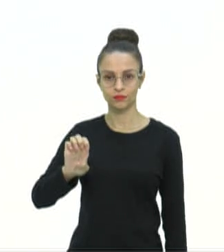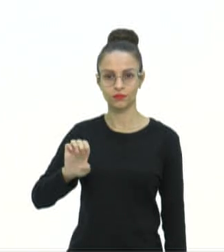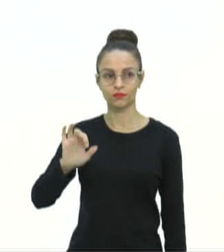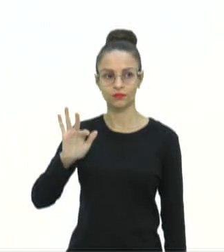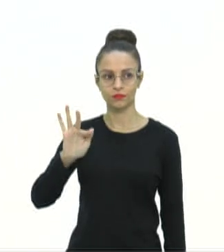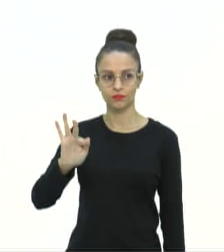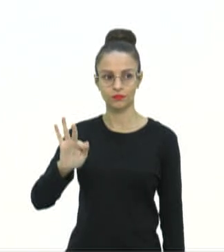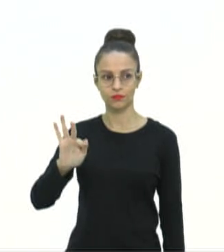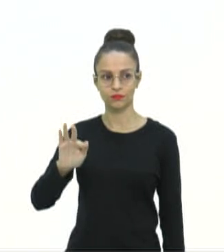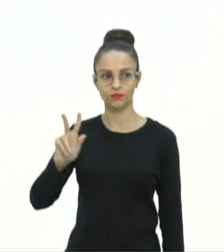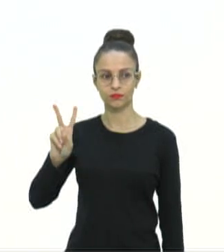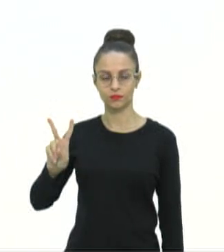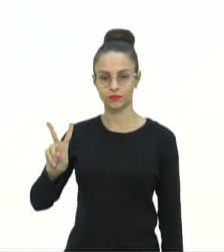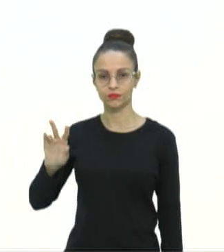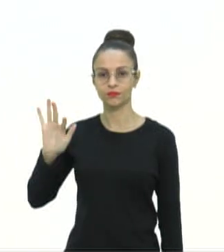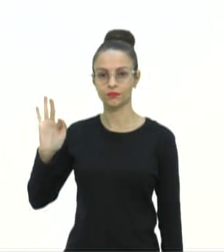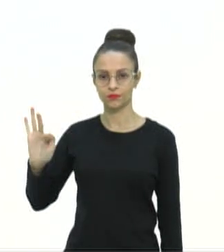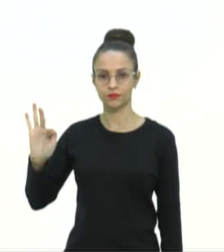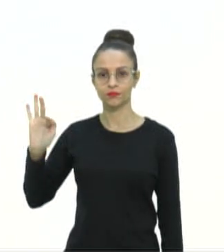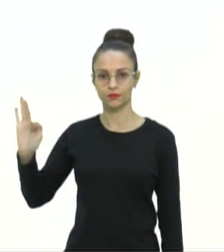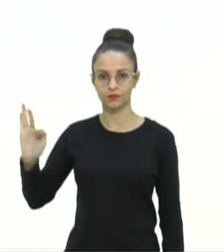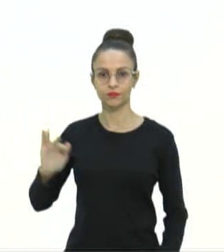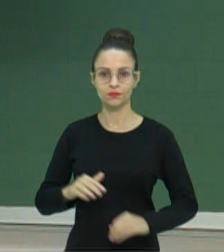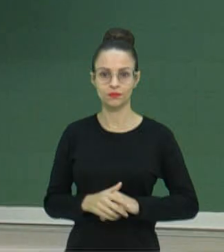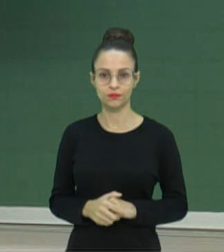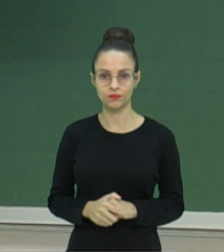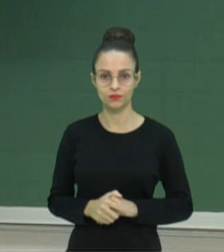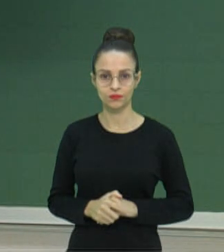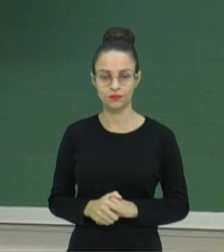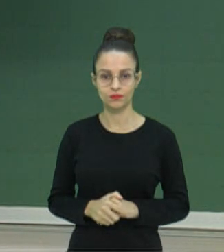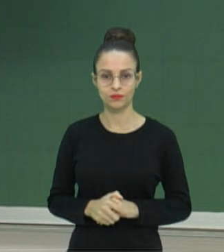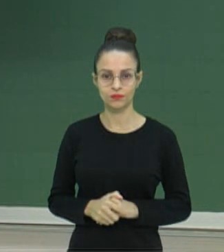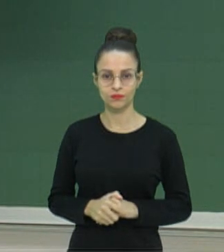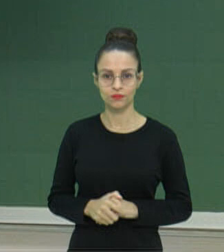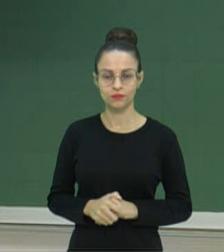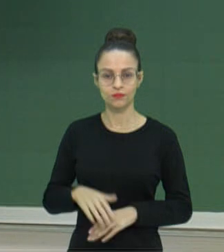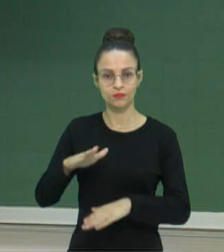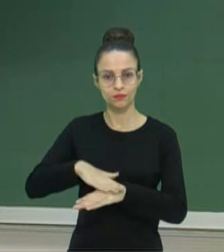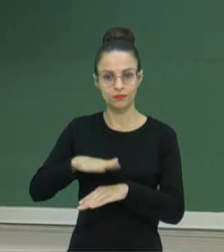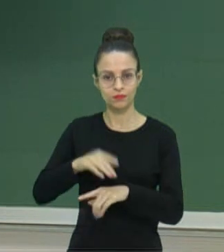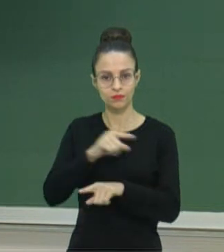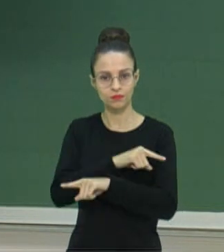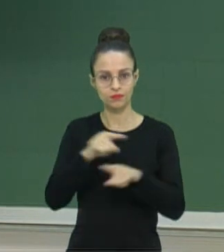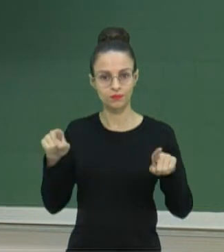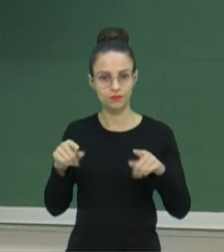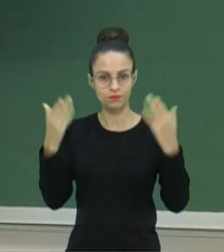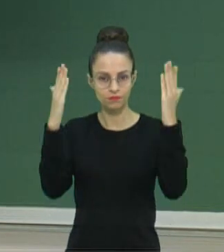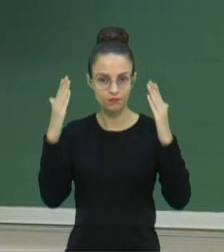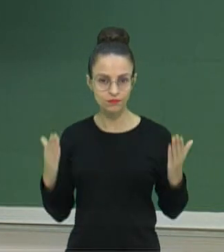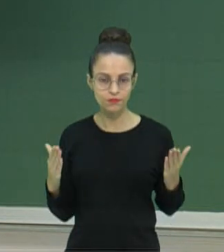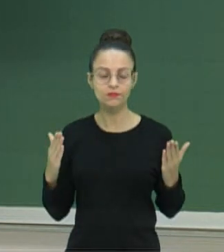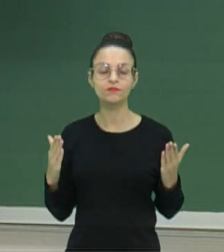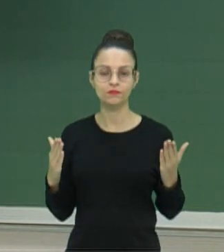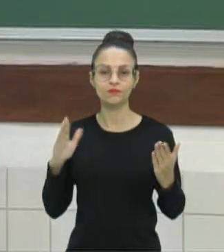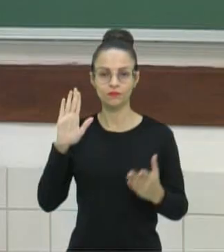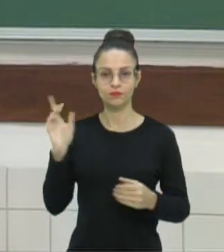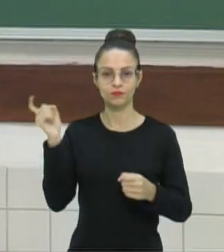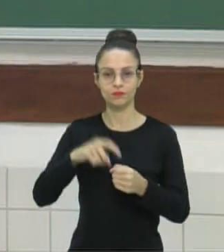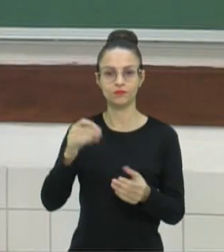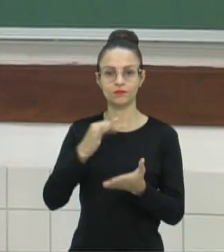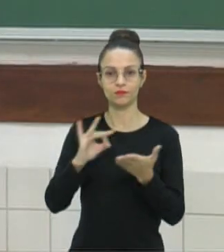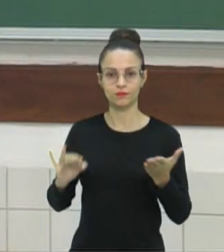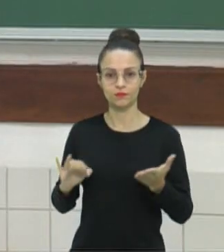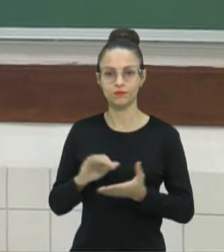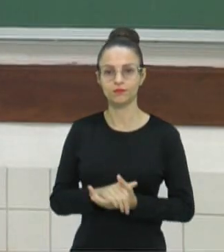E, falsa, verdadeira, falsa, falsa. Vou dar um tempinho para vocês, analise cada questão e daqui a pouco a